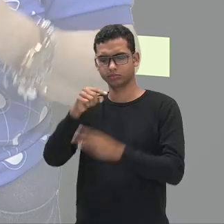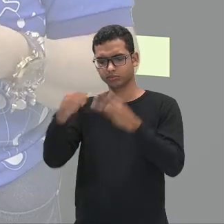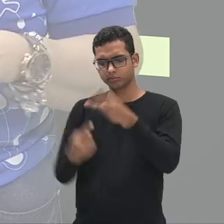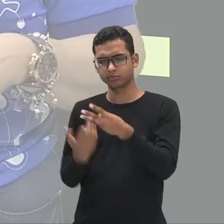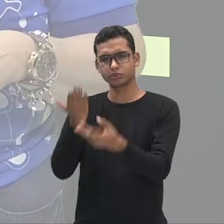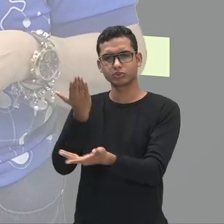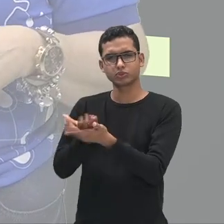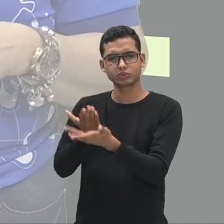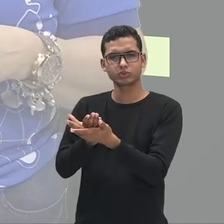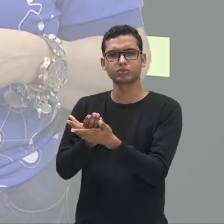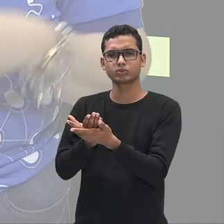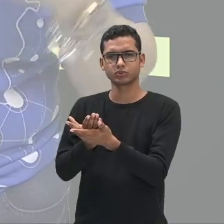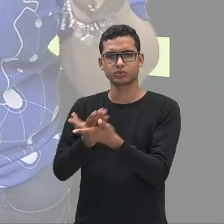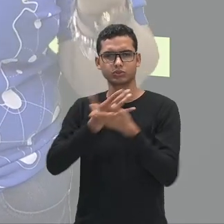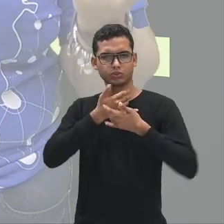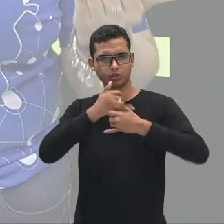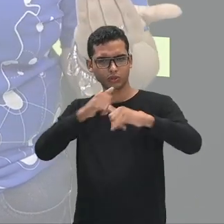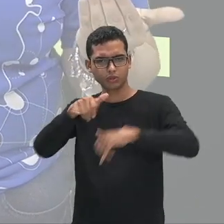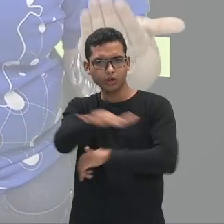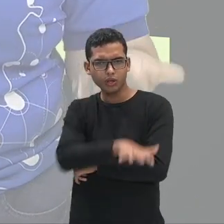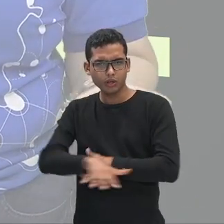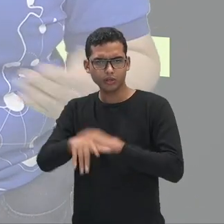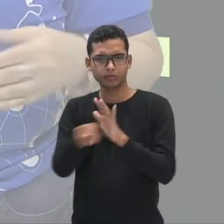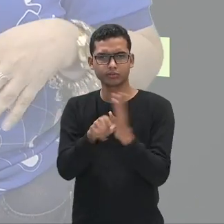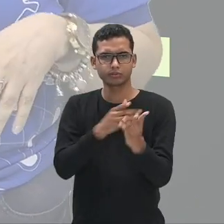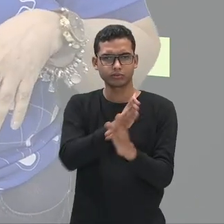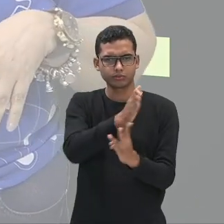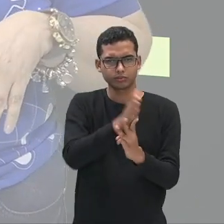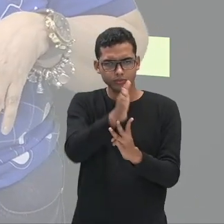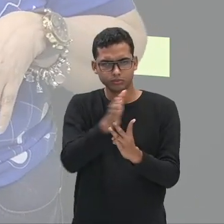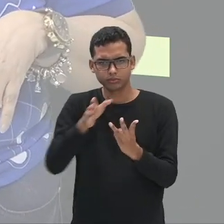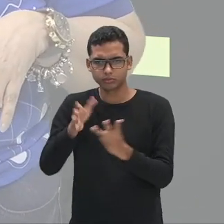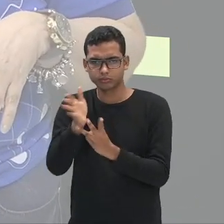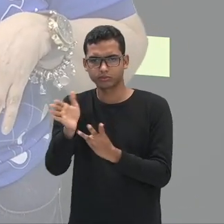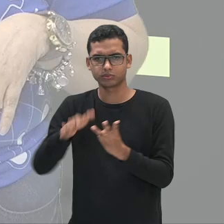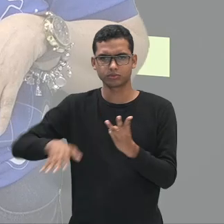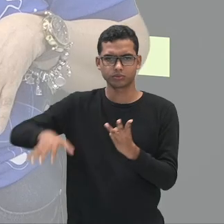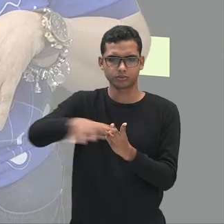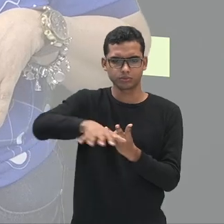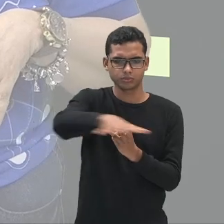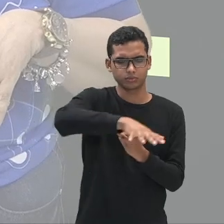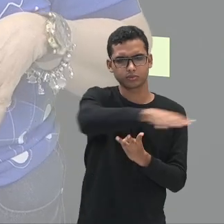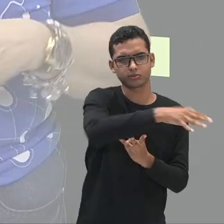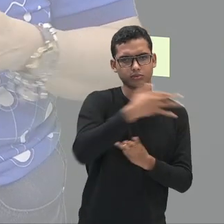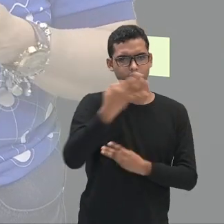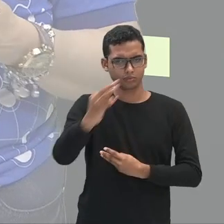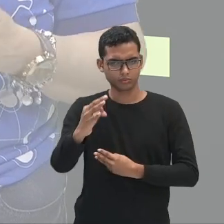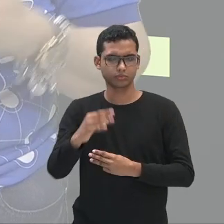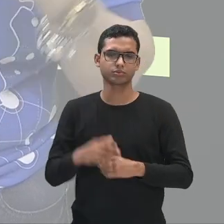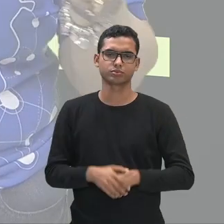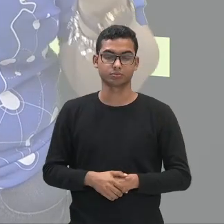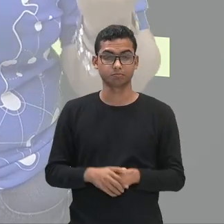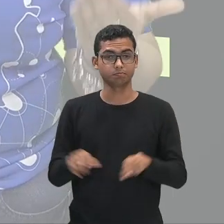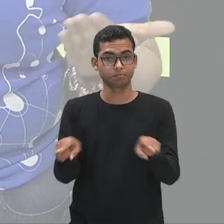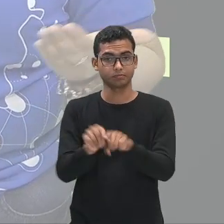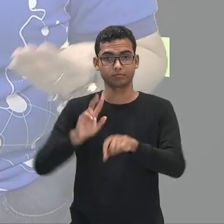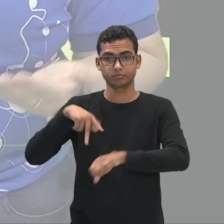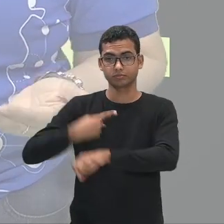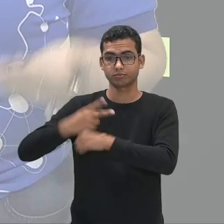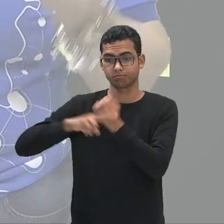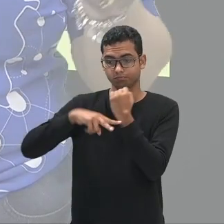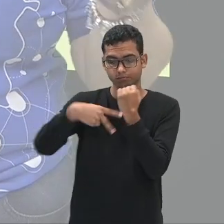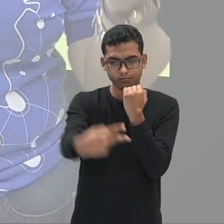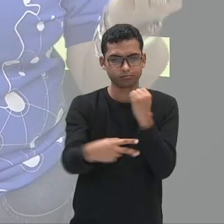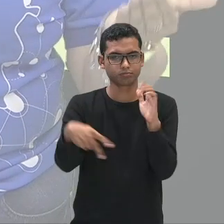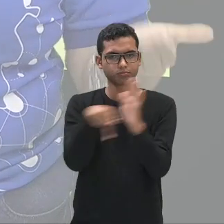com aquelas três áreas: a eletrodinâmica, a eletrostática e os efeitos envolvidos